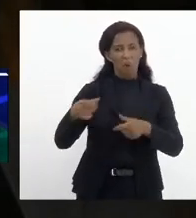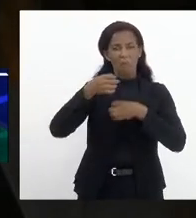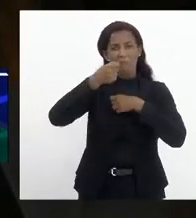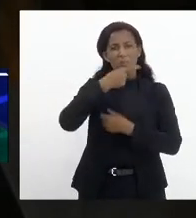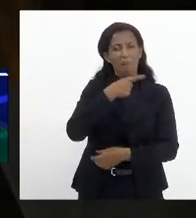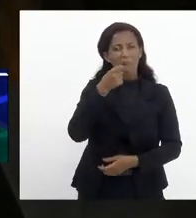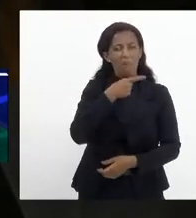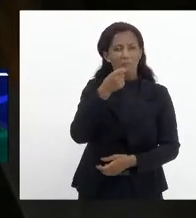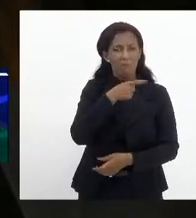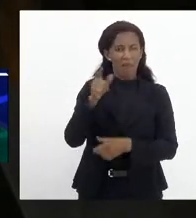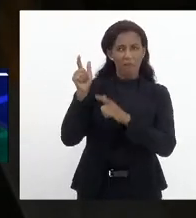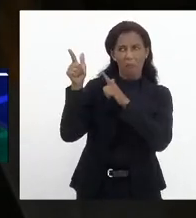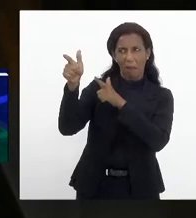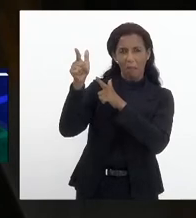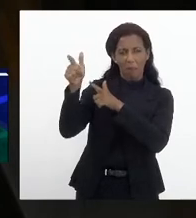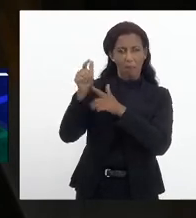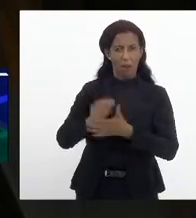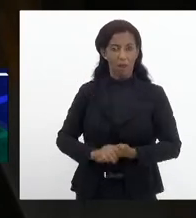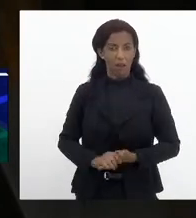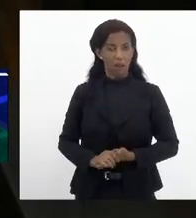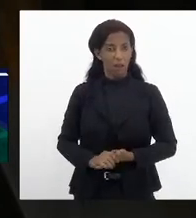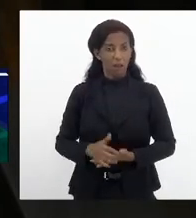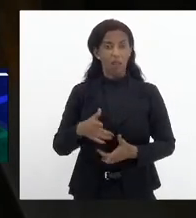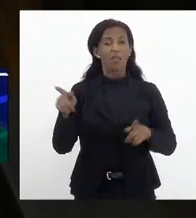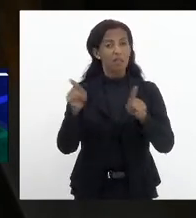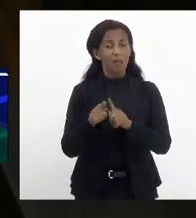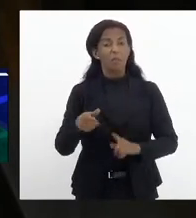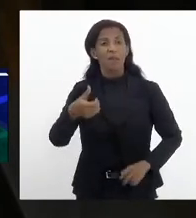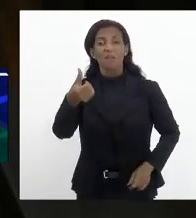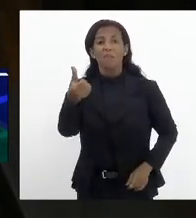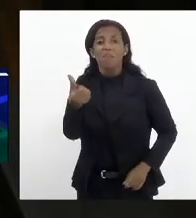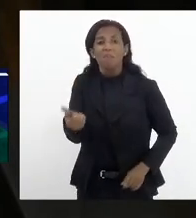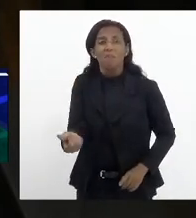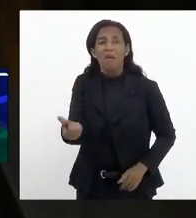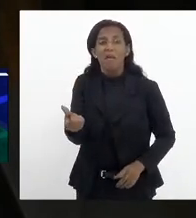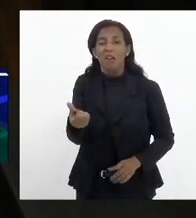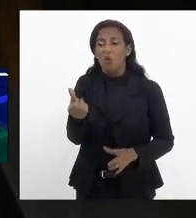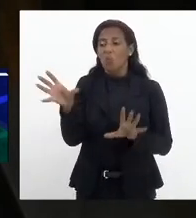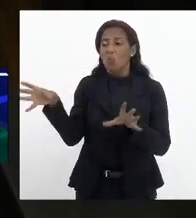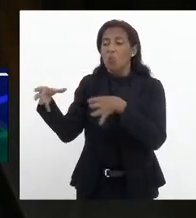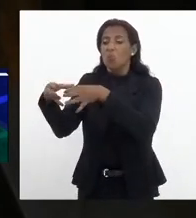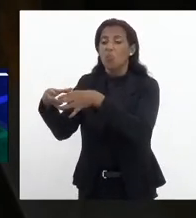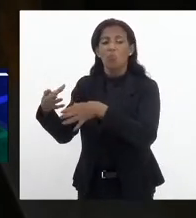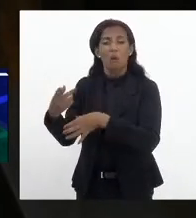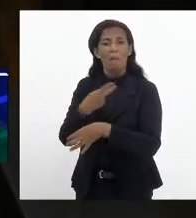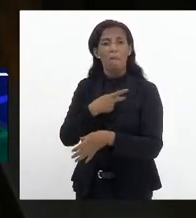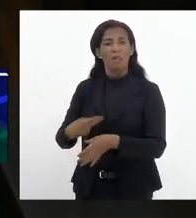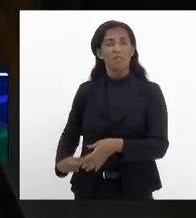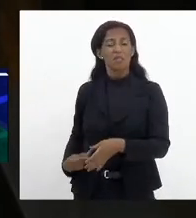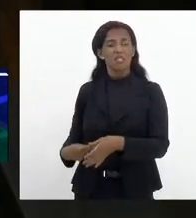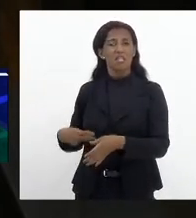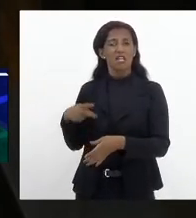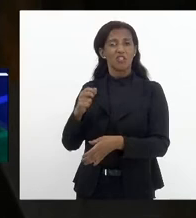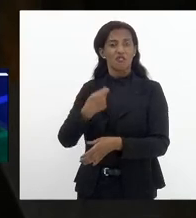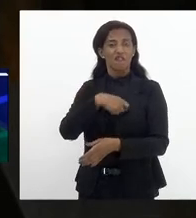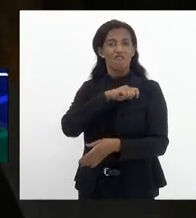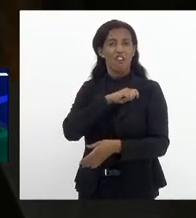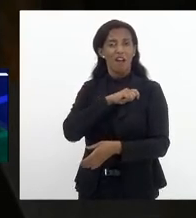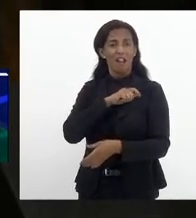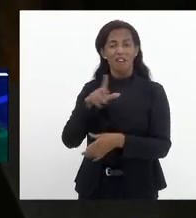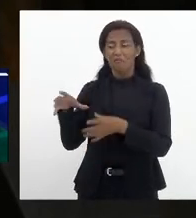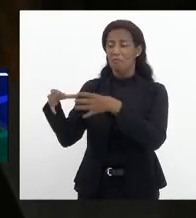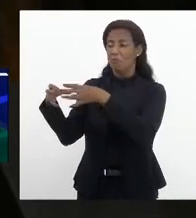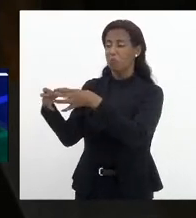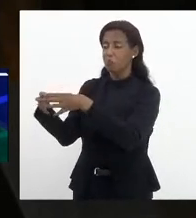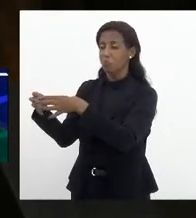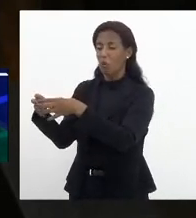vão na rua. E pior do que isso, meia dúzia de gatos pingados que estavam ali na Presidente Vargas, outra meia dúzia de gatos